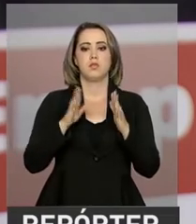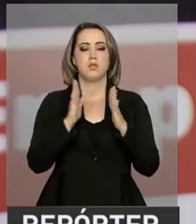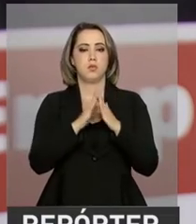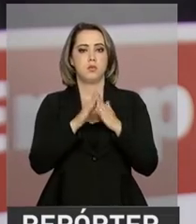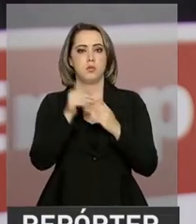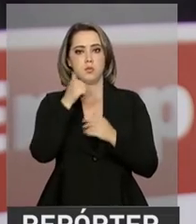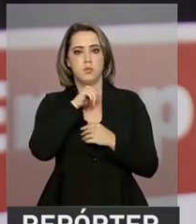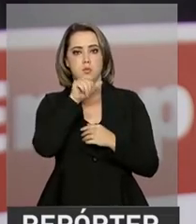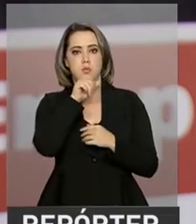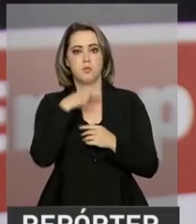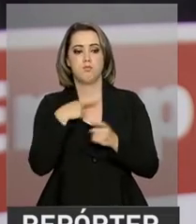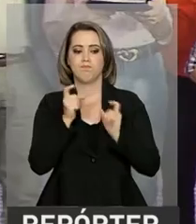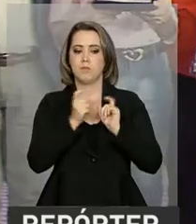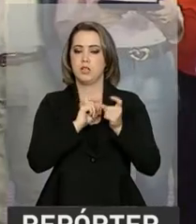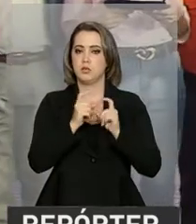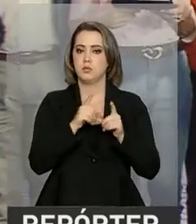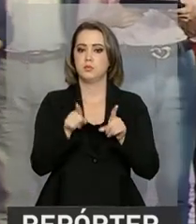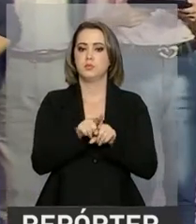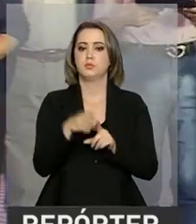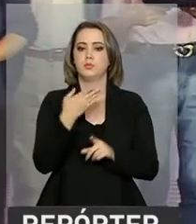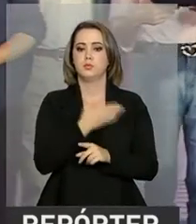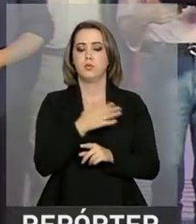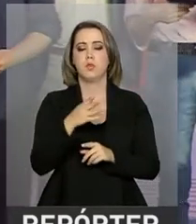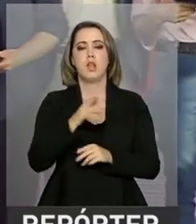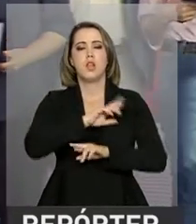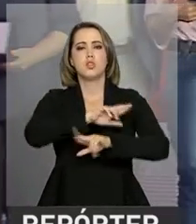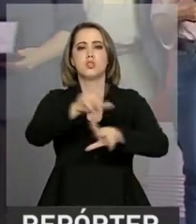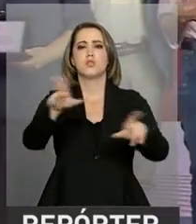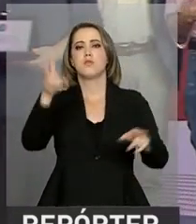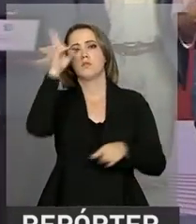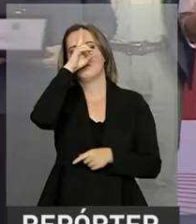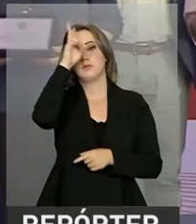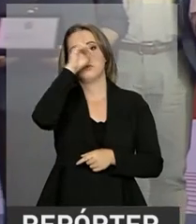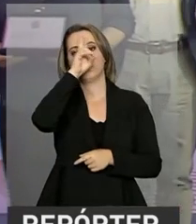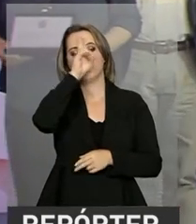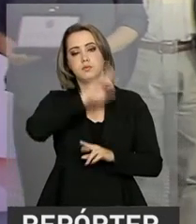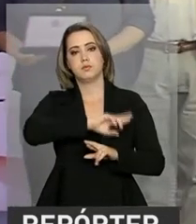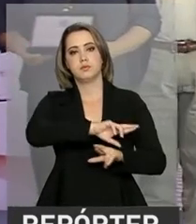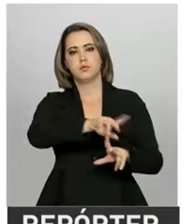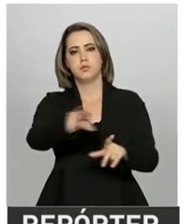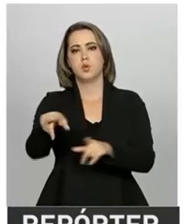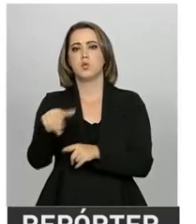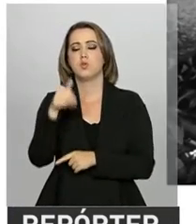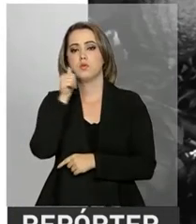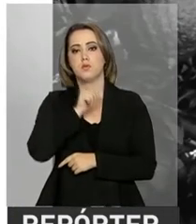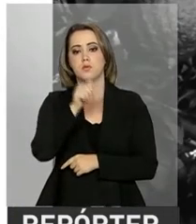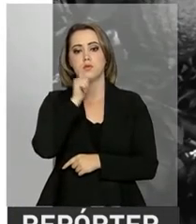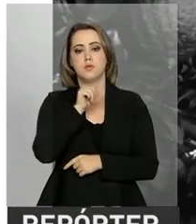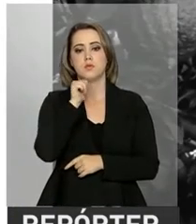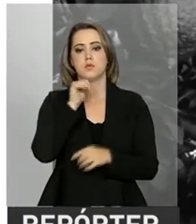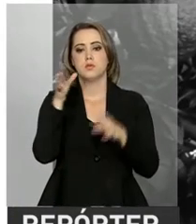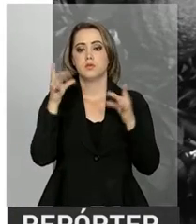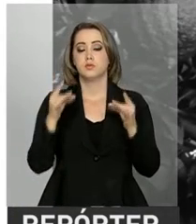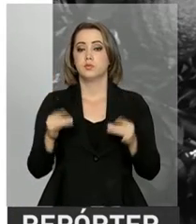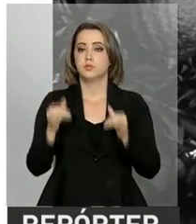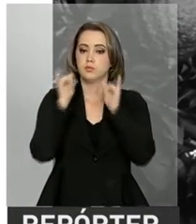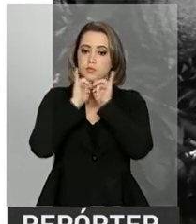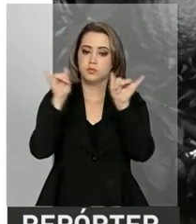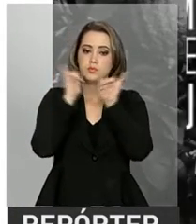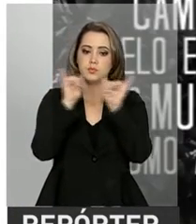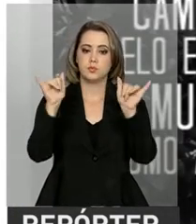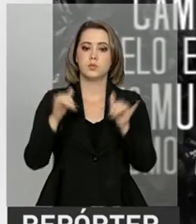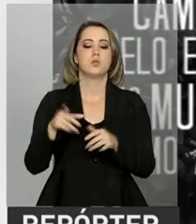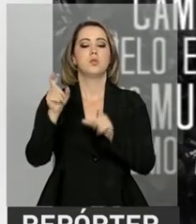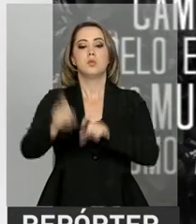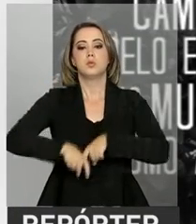assume agroindústria né as histórias de maria bruno e de outras mulheres brasileiras ganham destaque na campanha mulheres